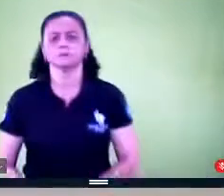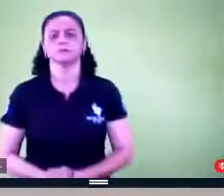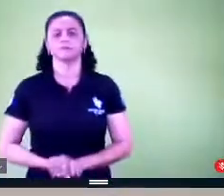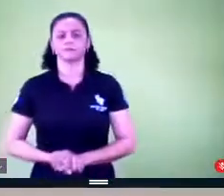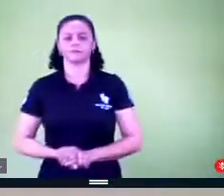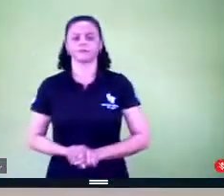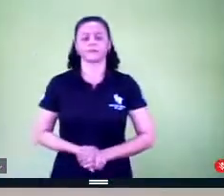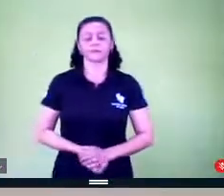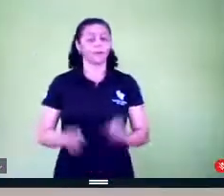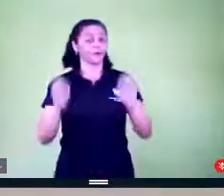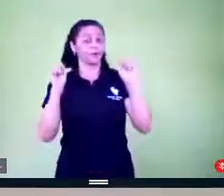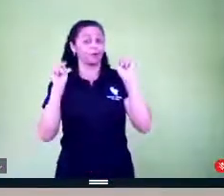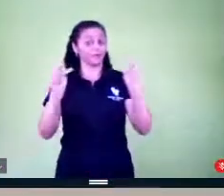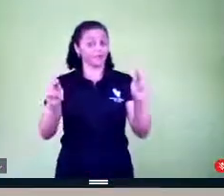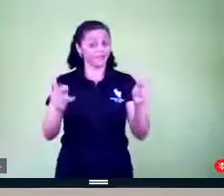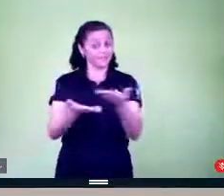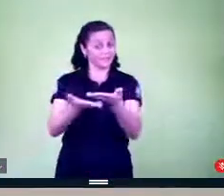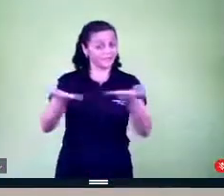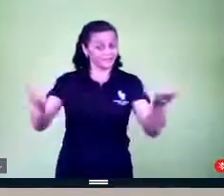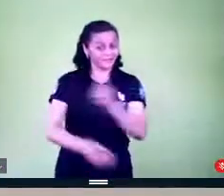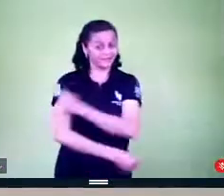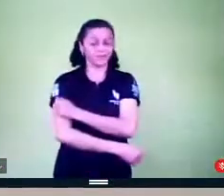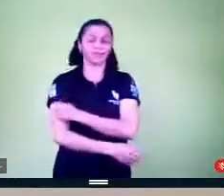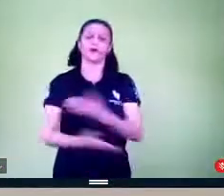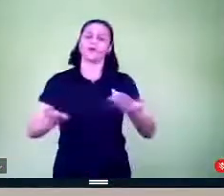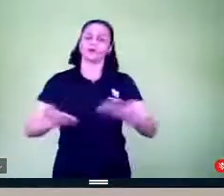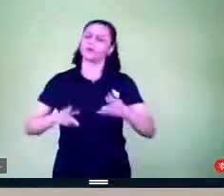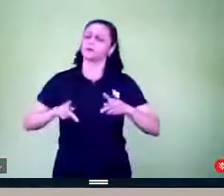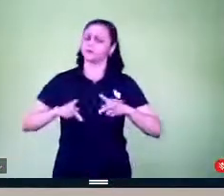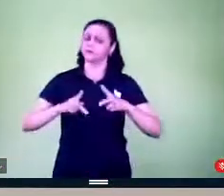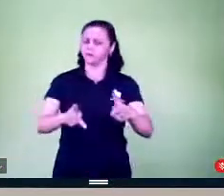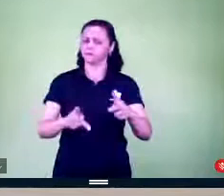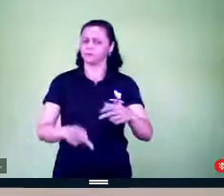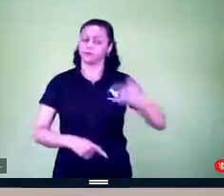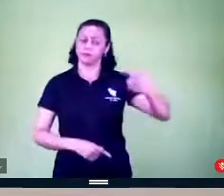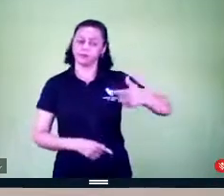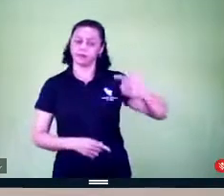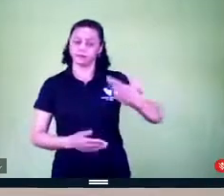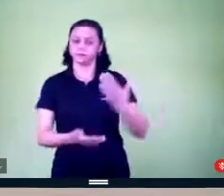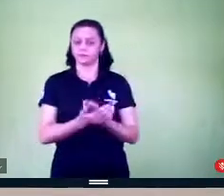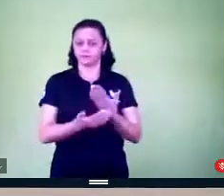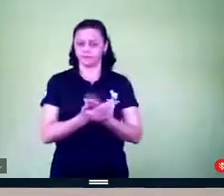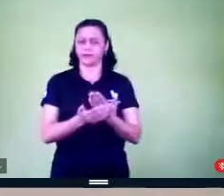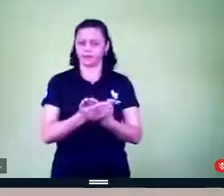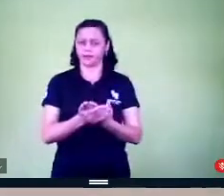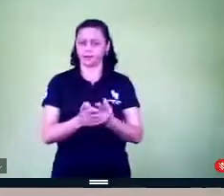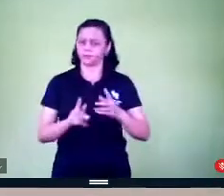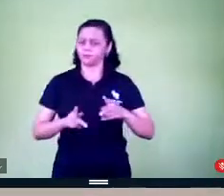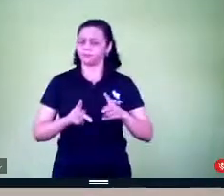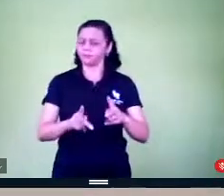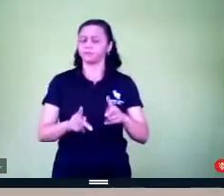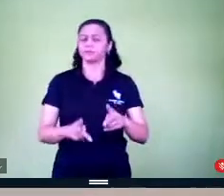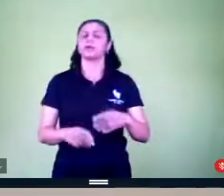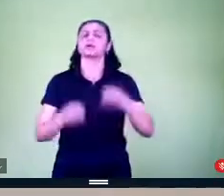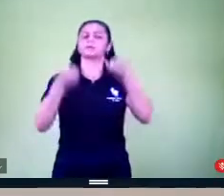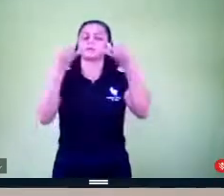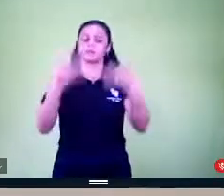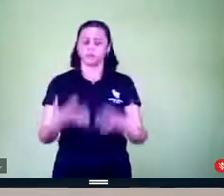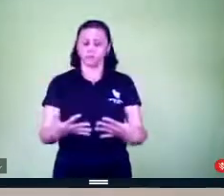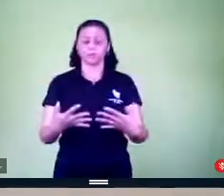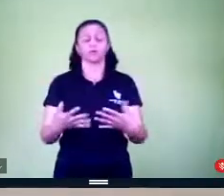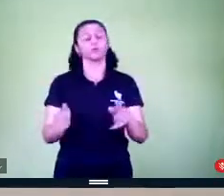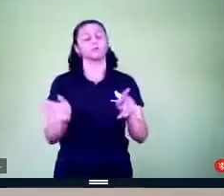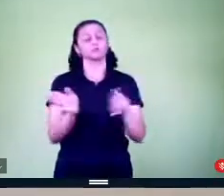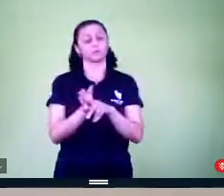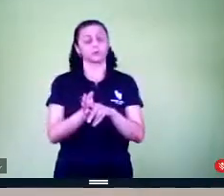Nós estamos dando parte, à segunda aula dessa série, que nós falamos sobre circuitos divisores de tensão, e agora aqui